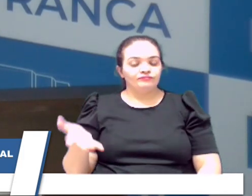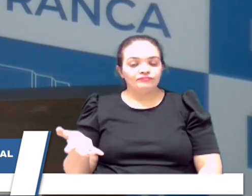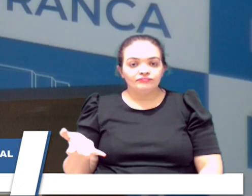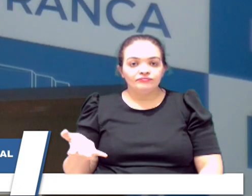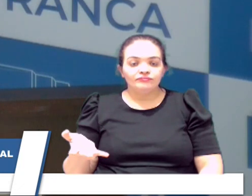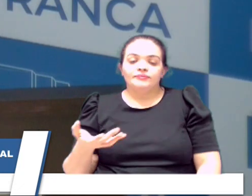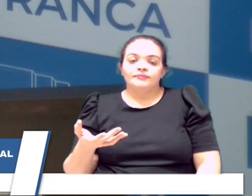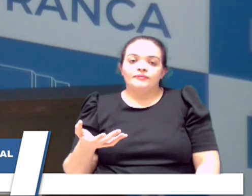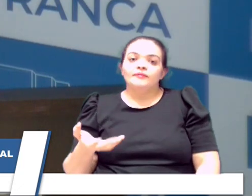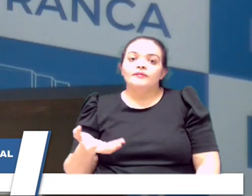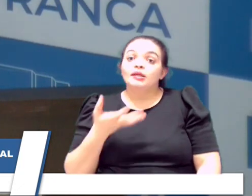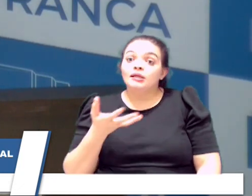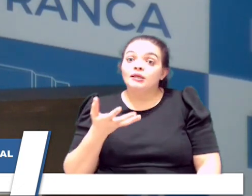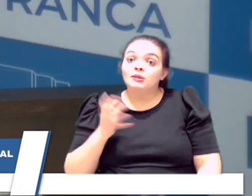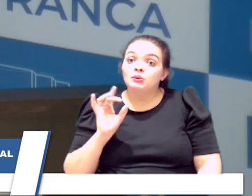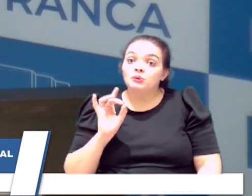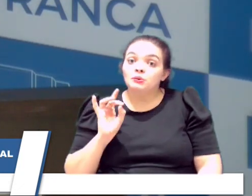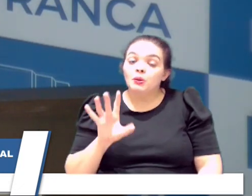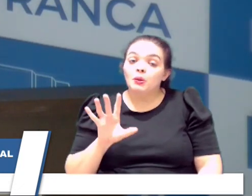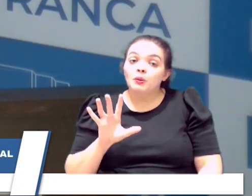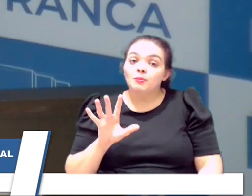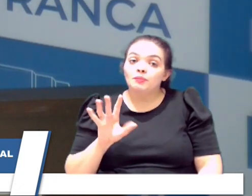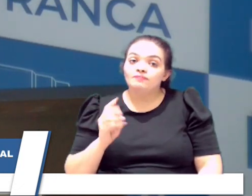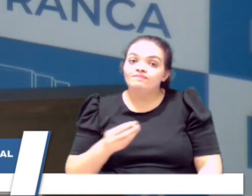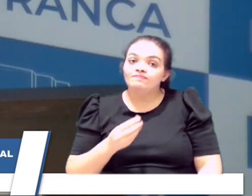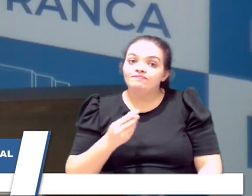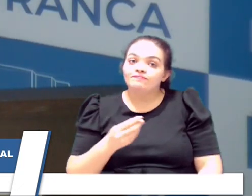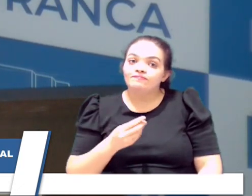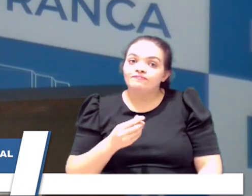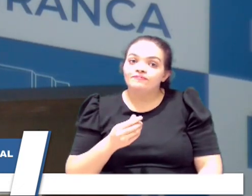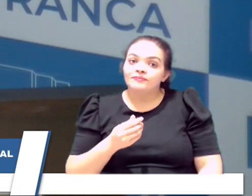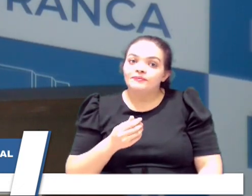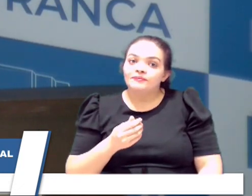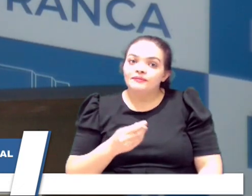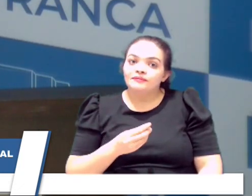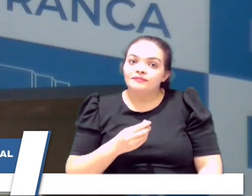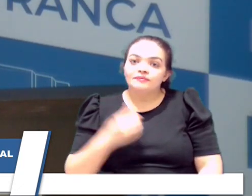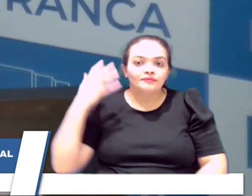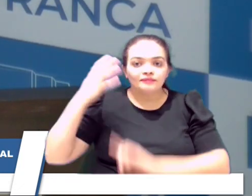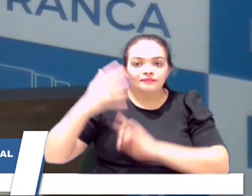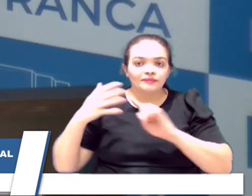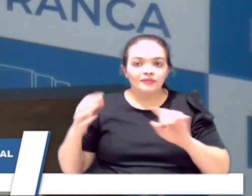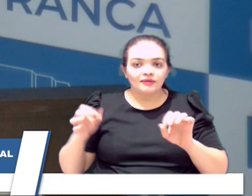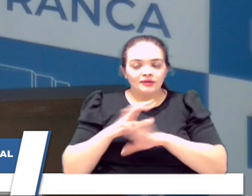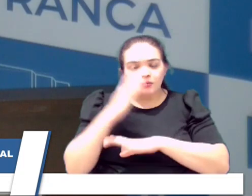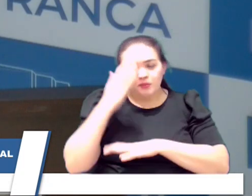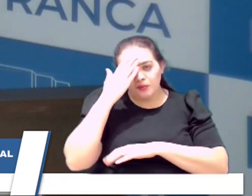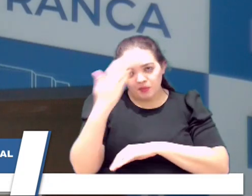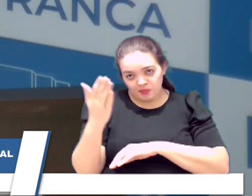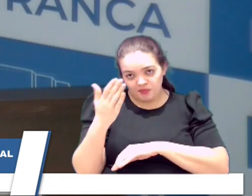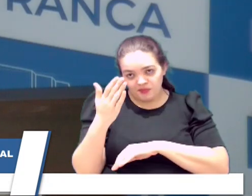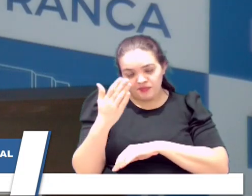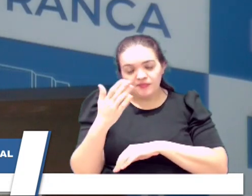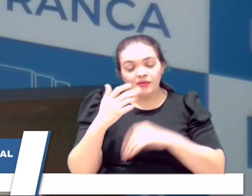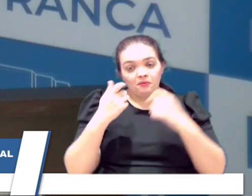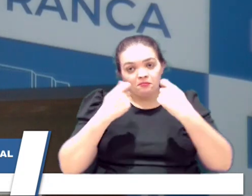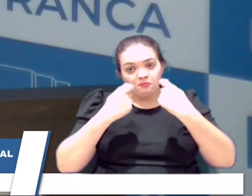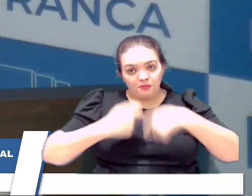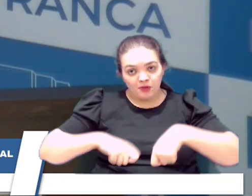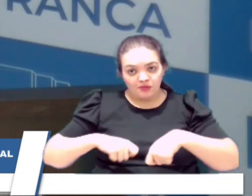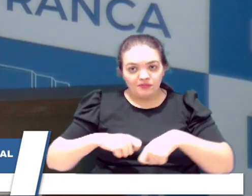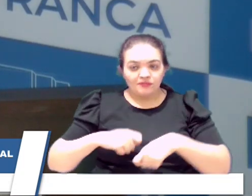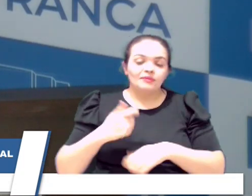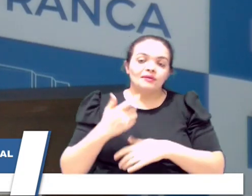eu queria só deixar aqui, né, nessa fala final, meu agradecimento a essa possibilidade, mais uma